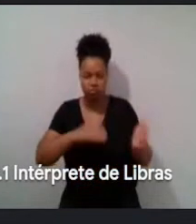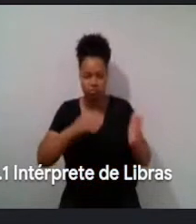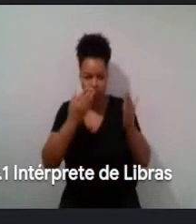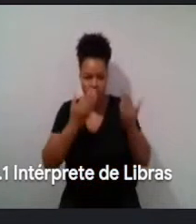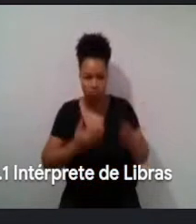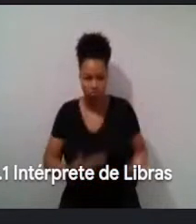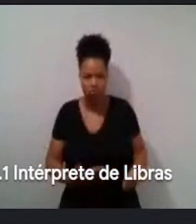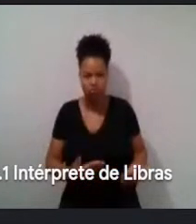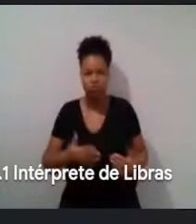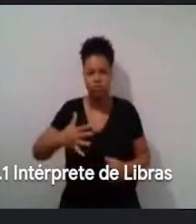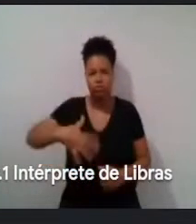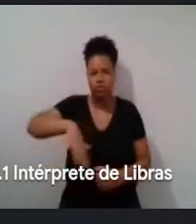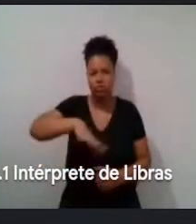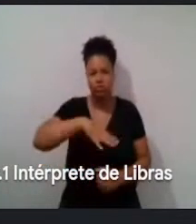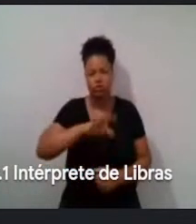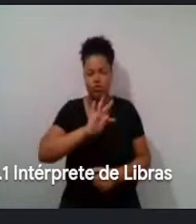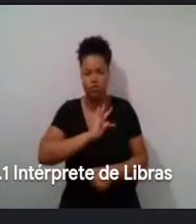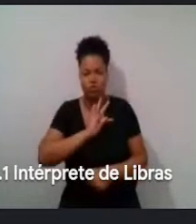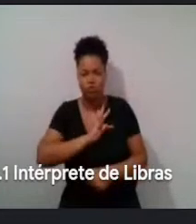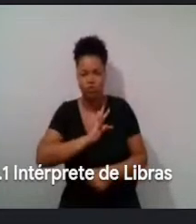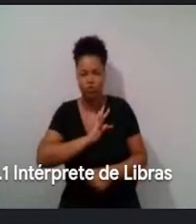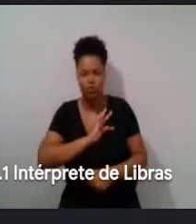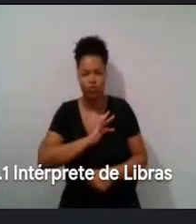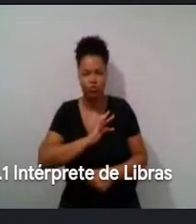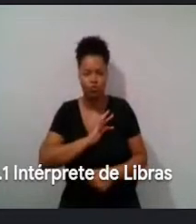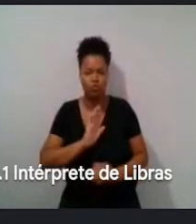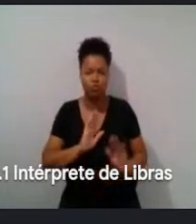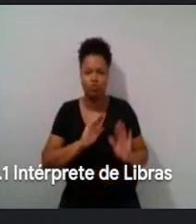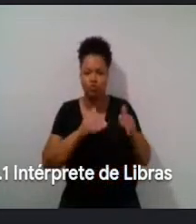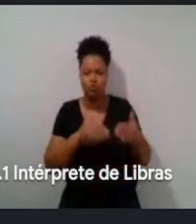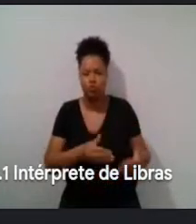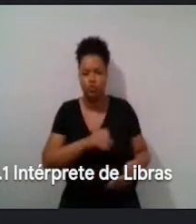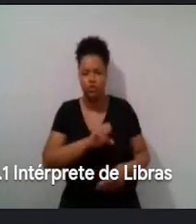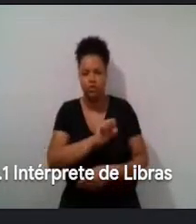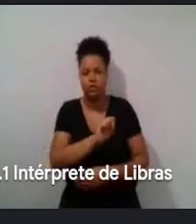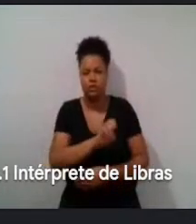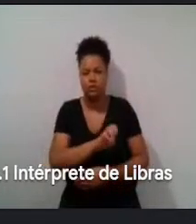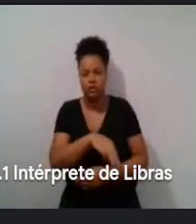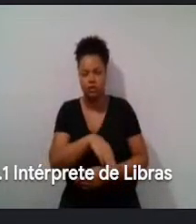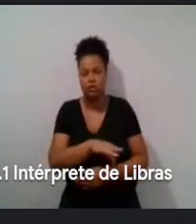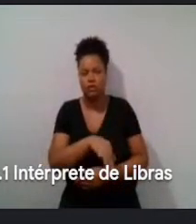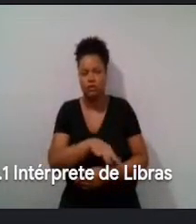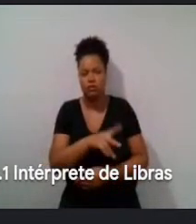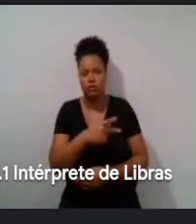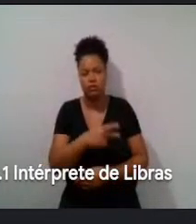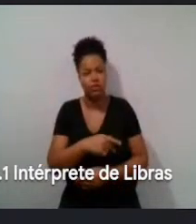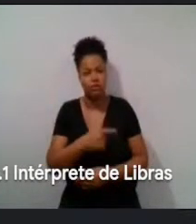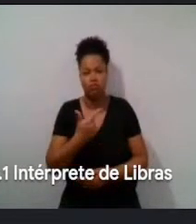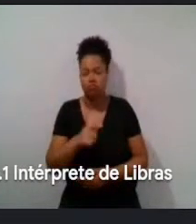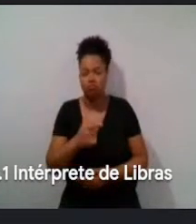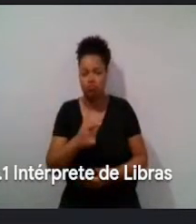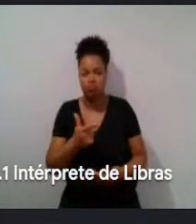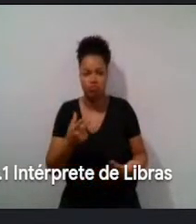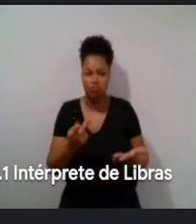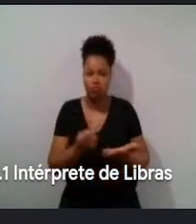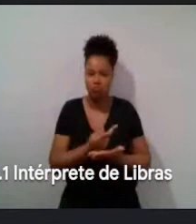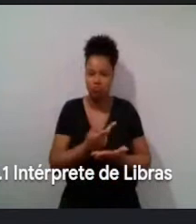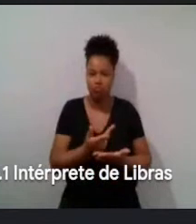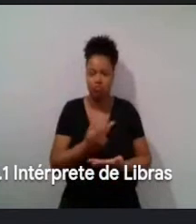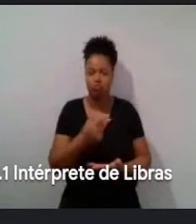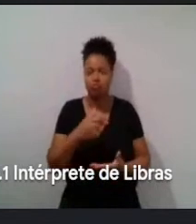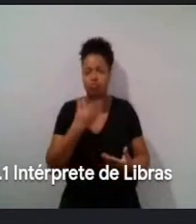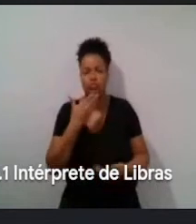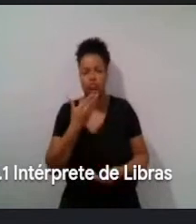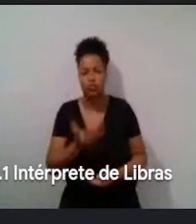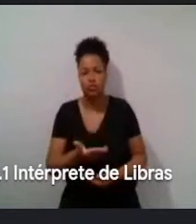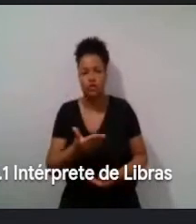os setores técnicos, em particular a Selen, opinou pelo deferimento do pedido, a Secretaria de Gestão